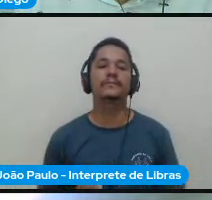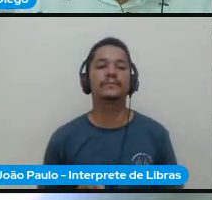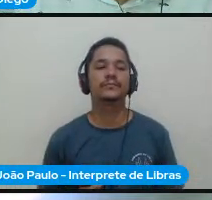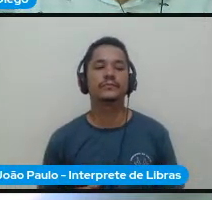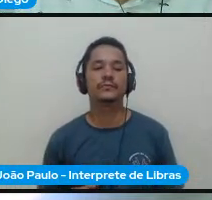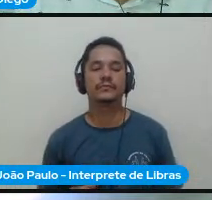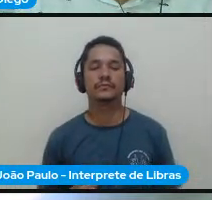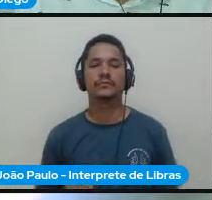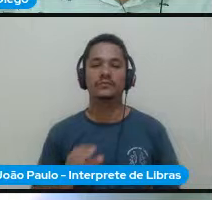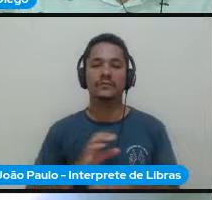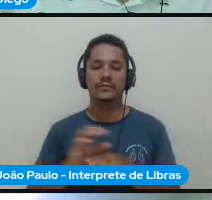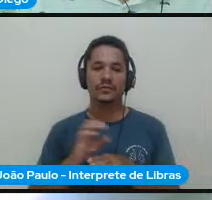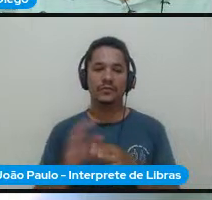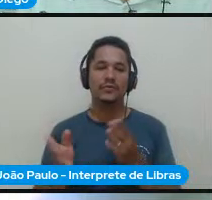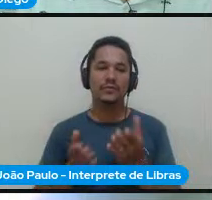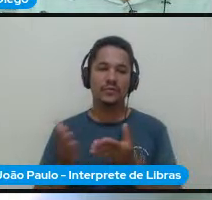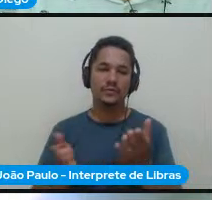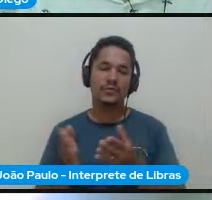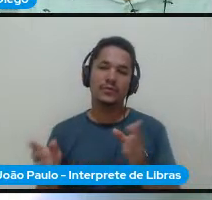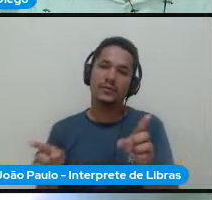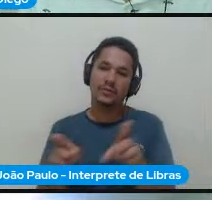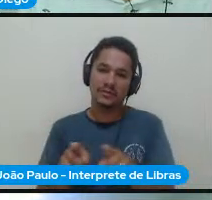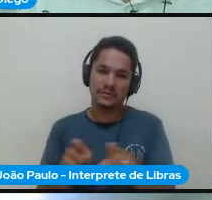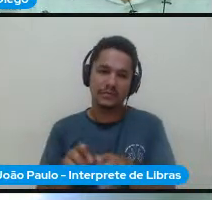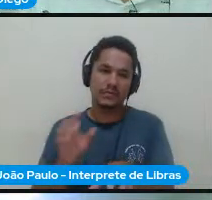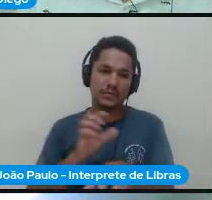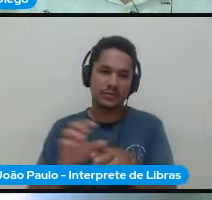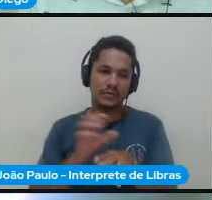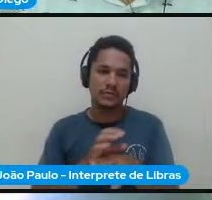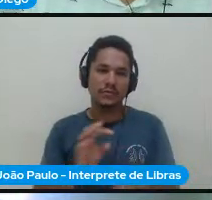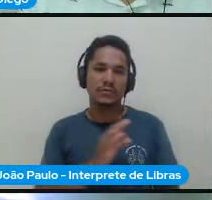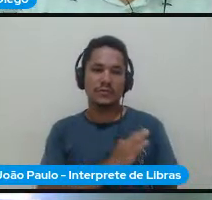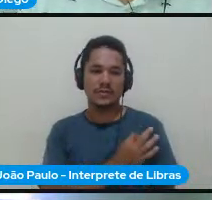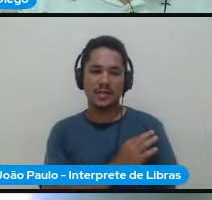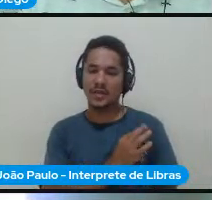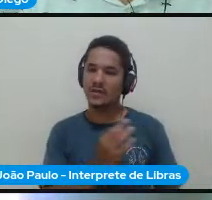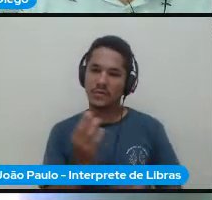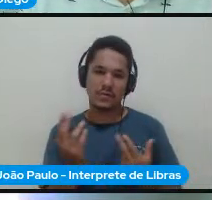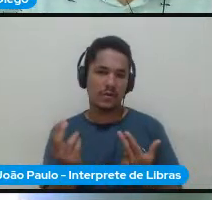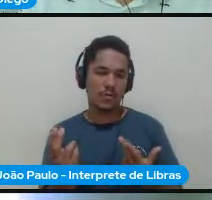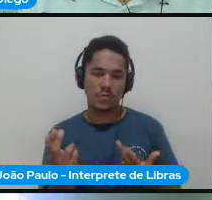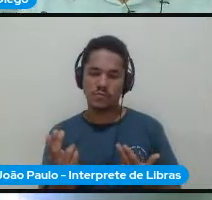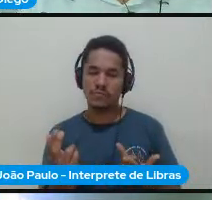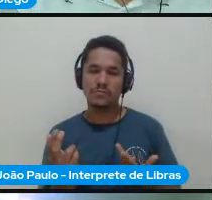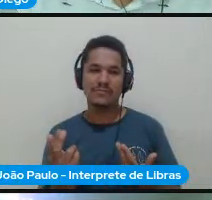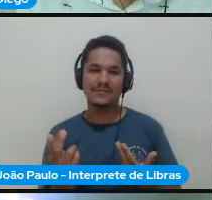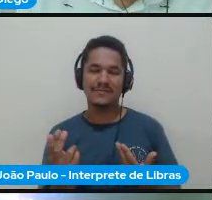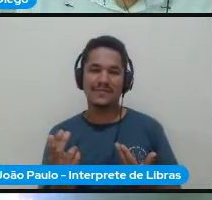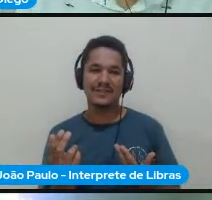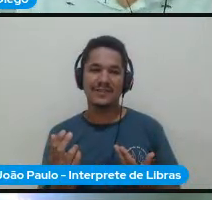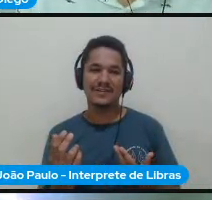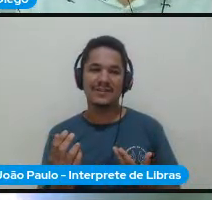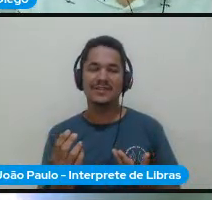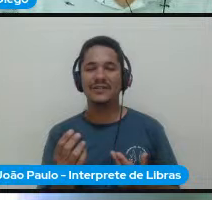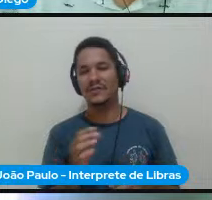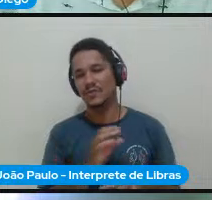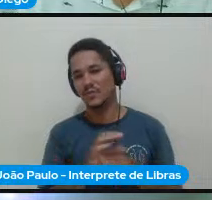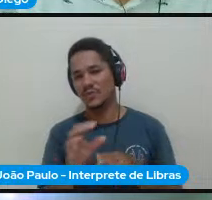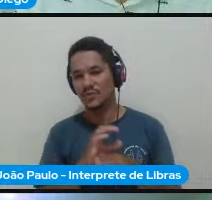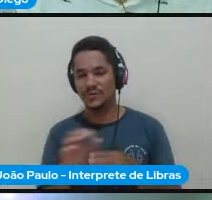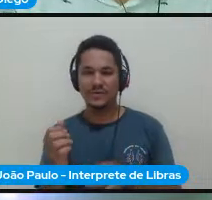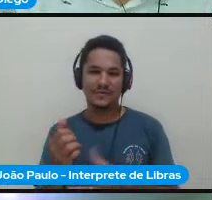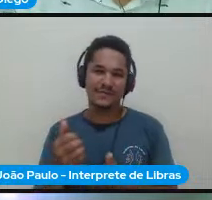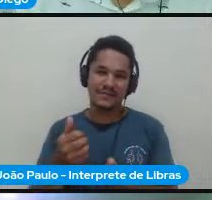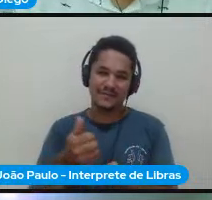Curso para cuidador entra no mesmo critério do técnico, eletrônico, eletrotécnico, que são cursos tanto de farmácia, de cuidador de